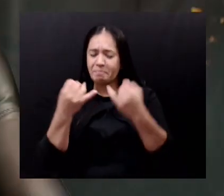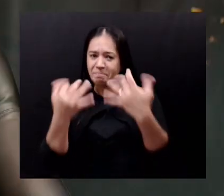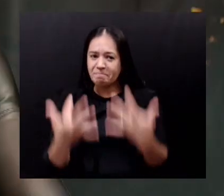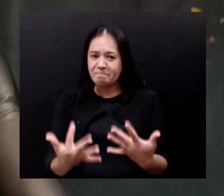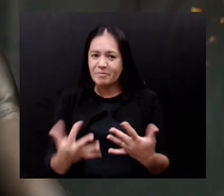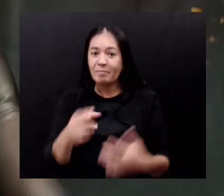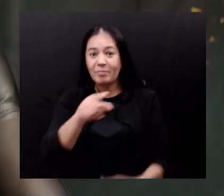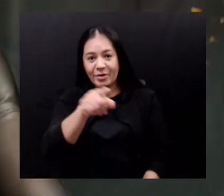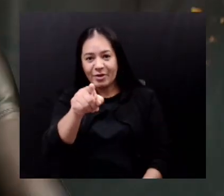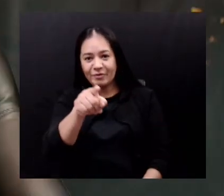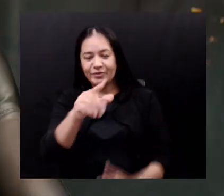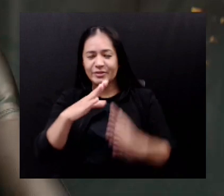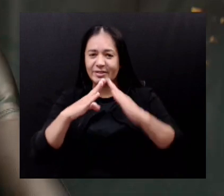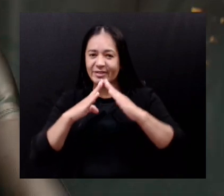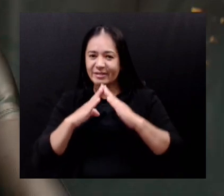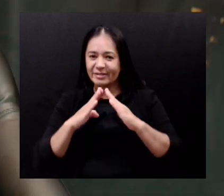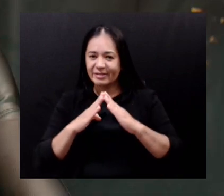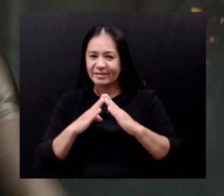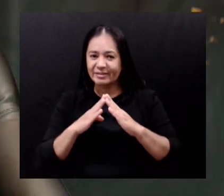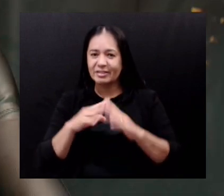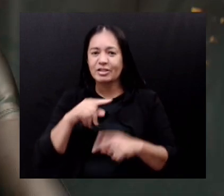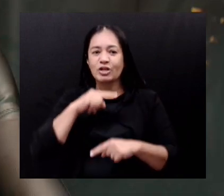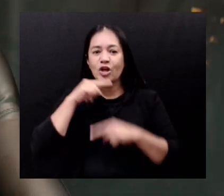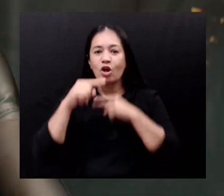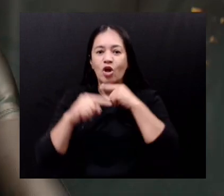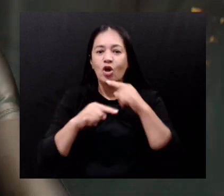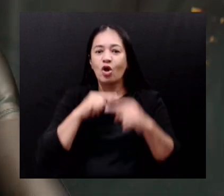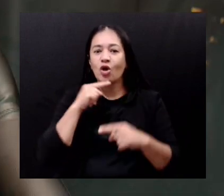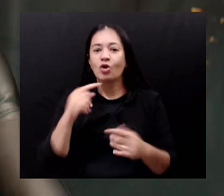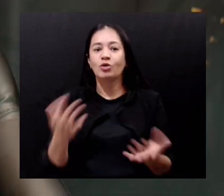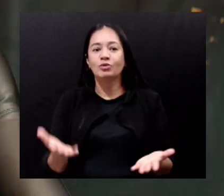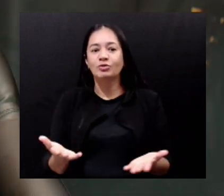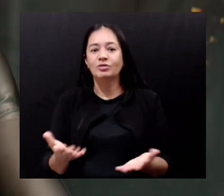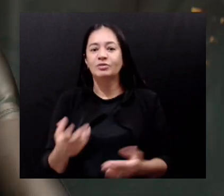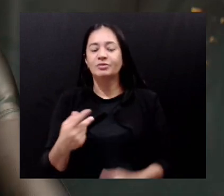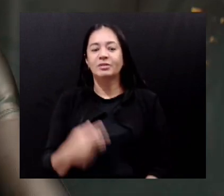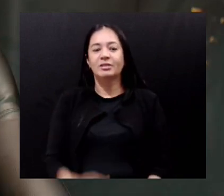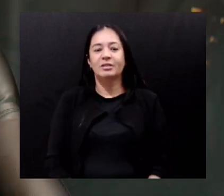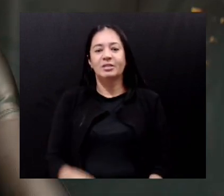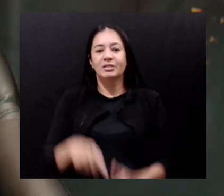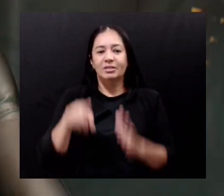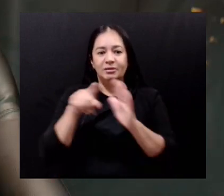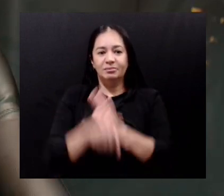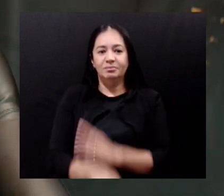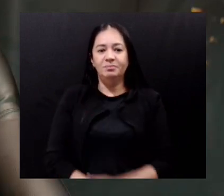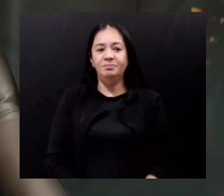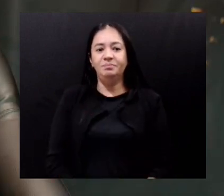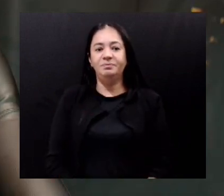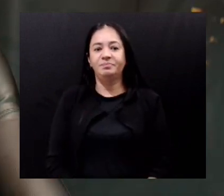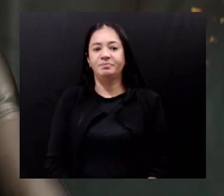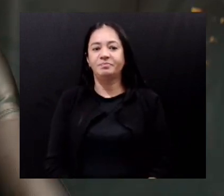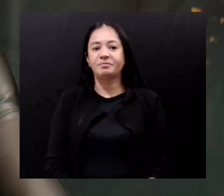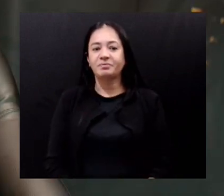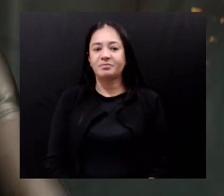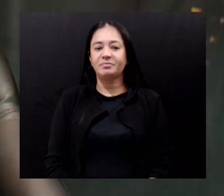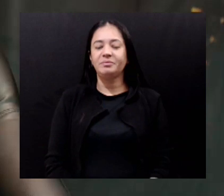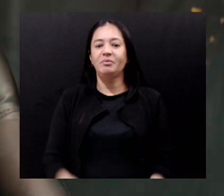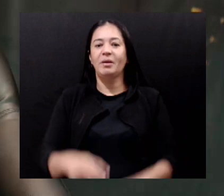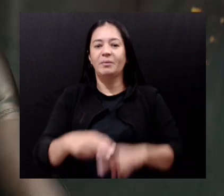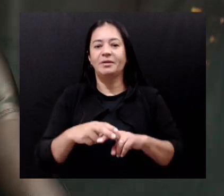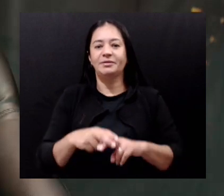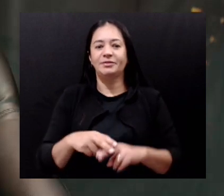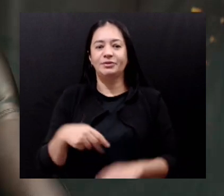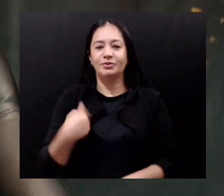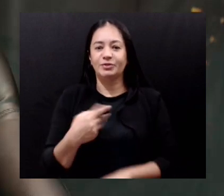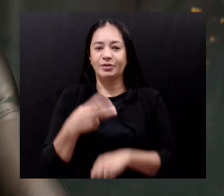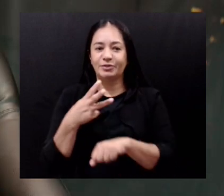você que tem sua dúvida, está mandando para a gente a sua dúvida, a sua pergunta através do nosso WhatsApp. Manda aí, produção, tem mais?